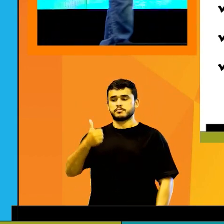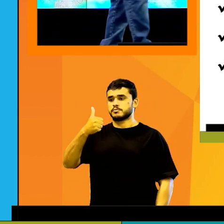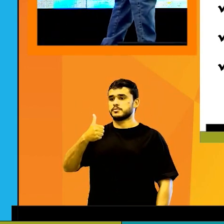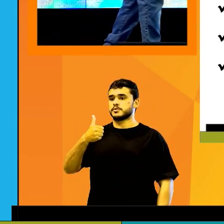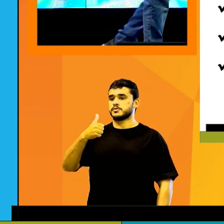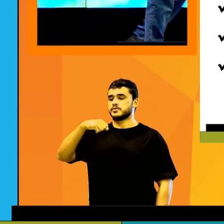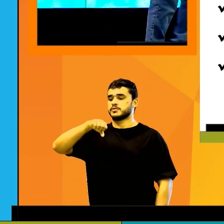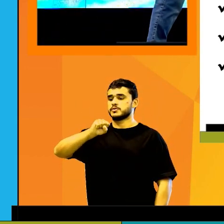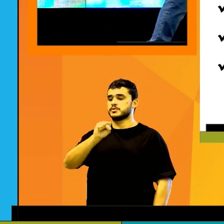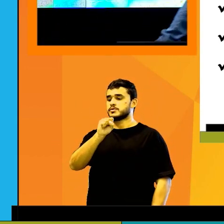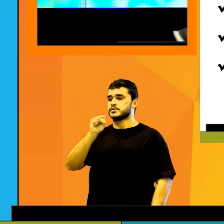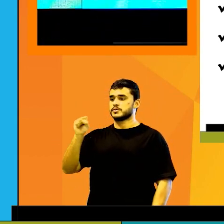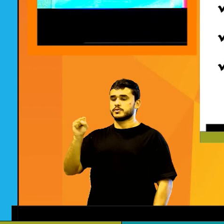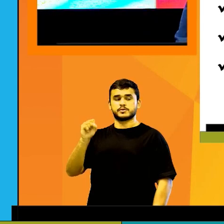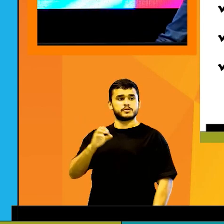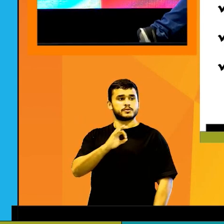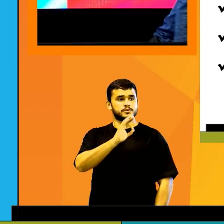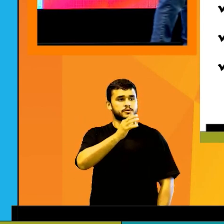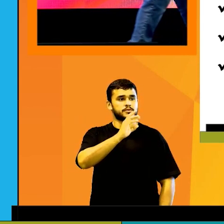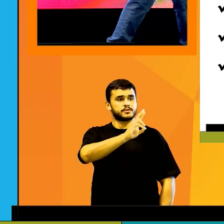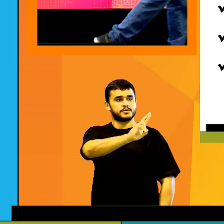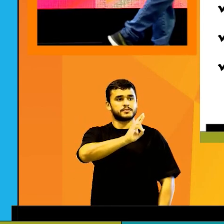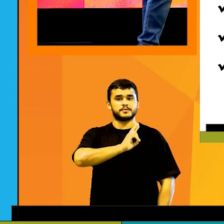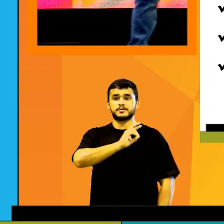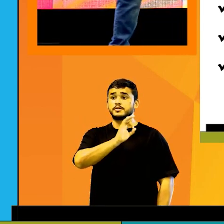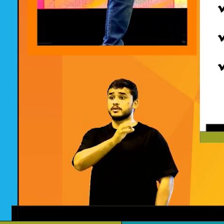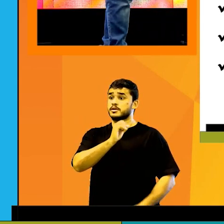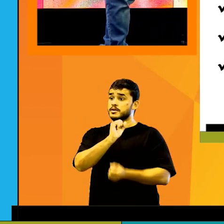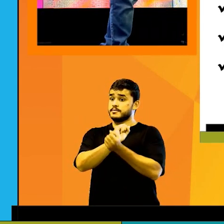Beleza, rapaz, resposta na ponta da língua,